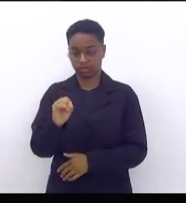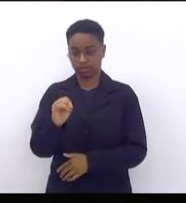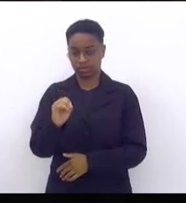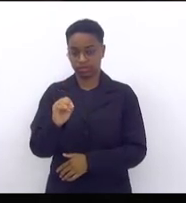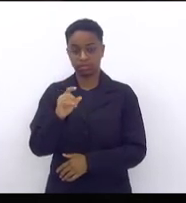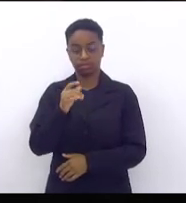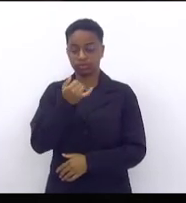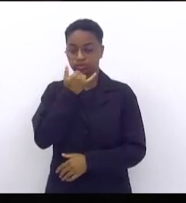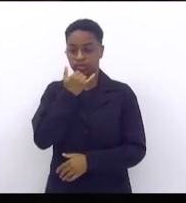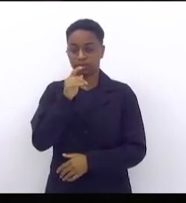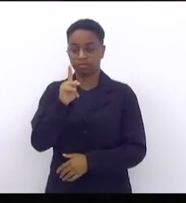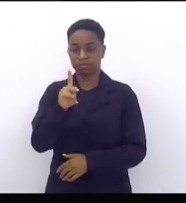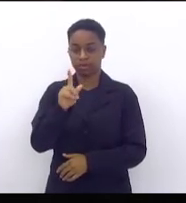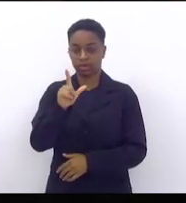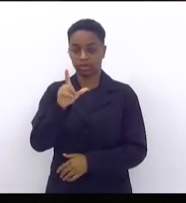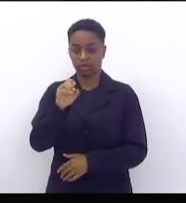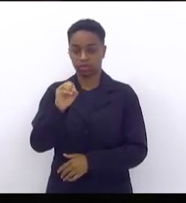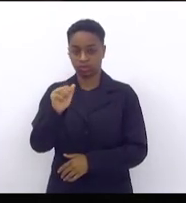a PILOA,